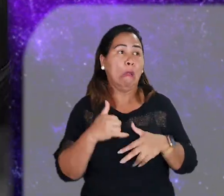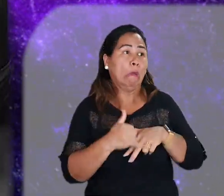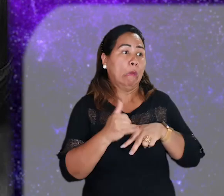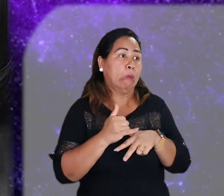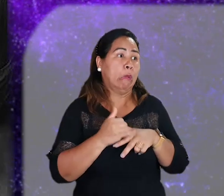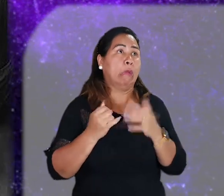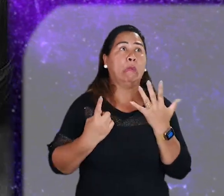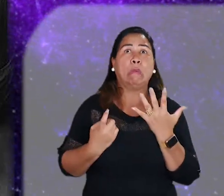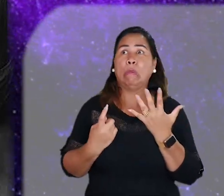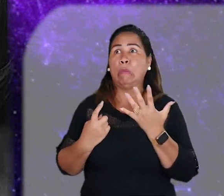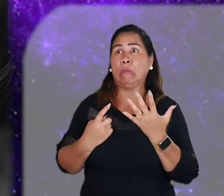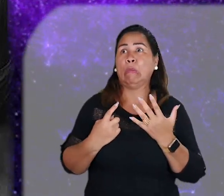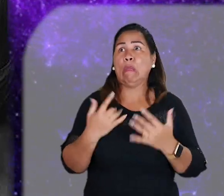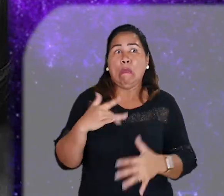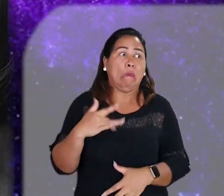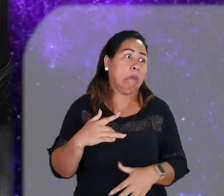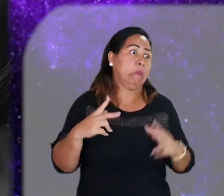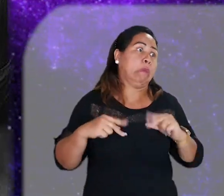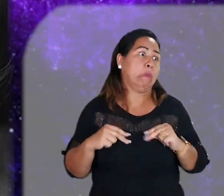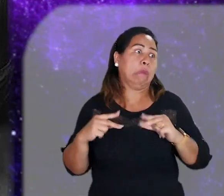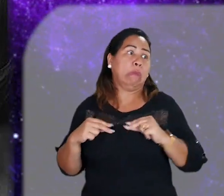na vitimização